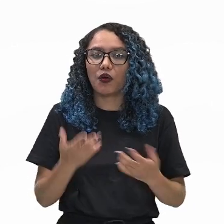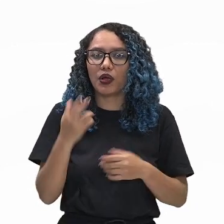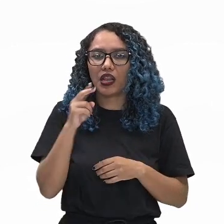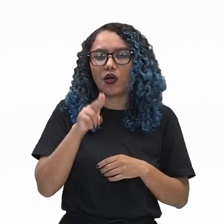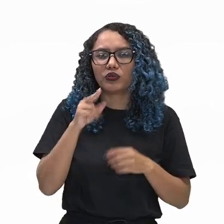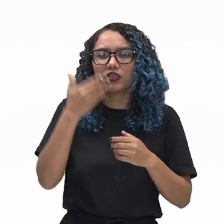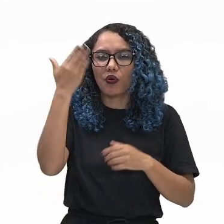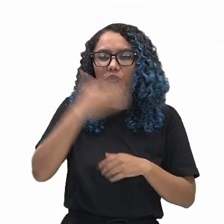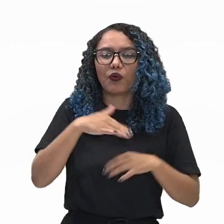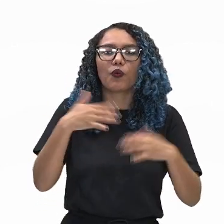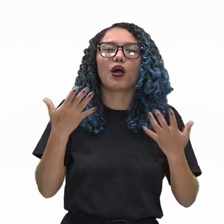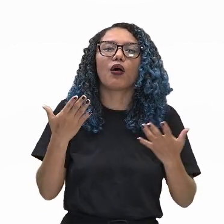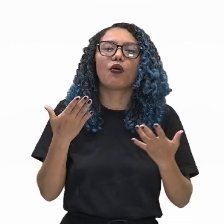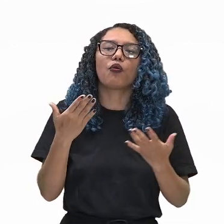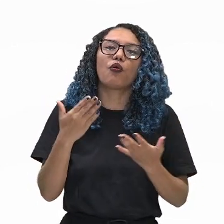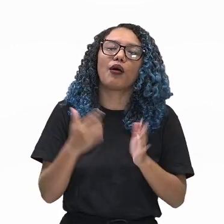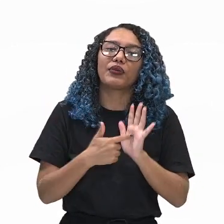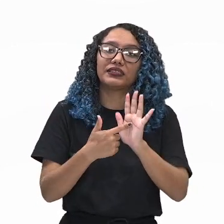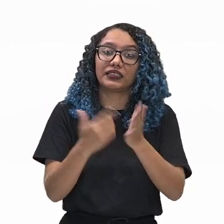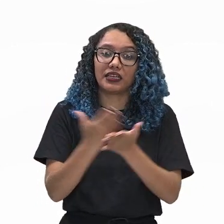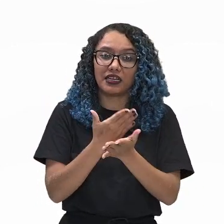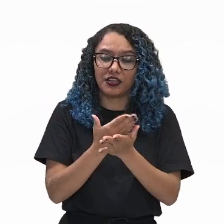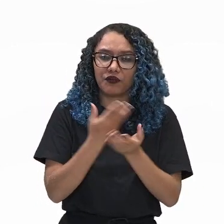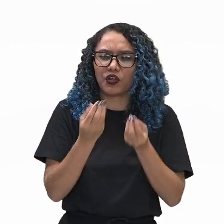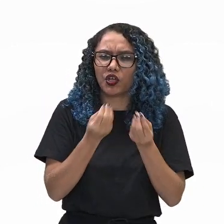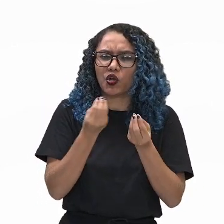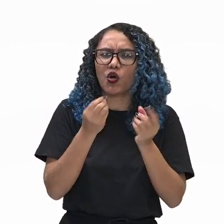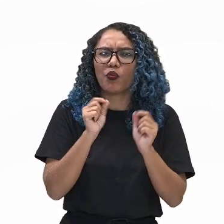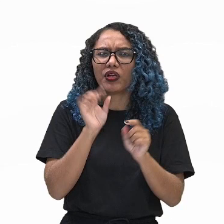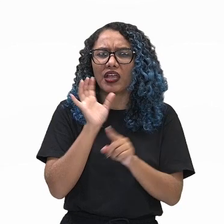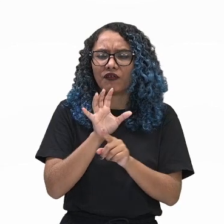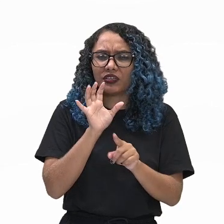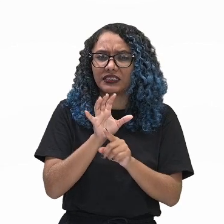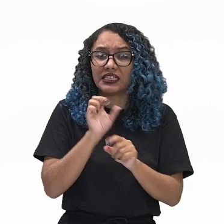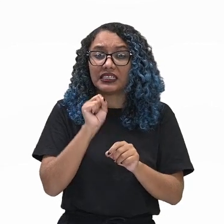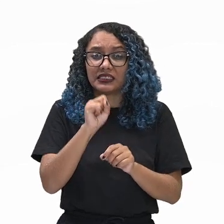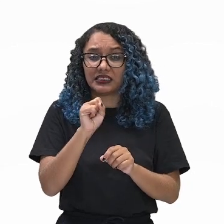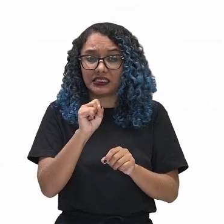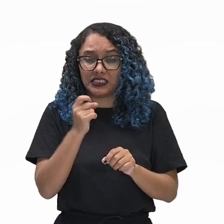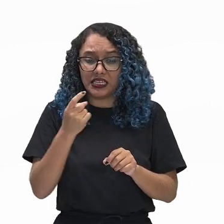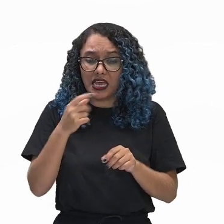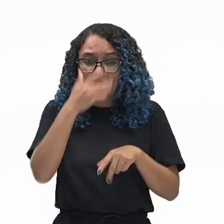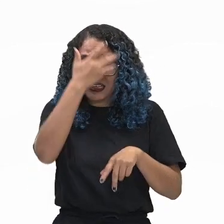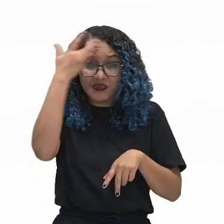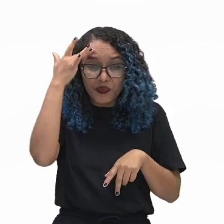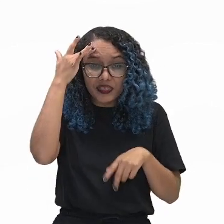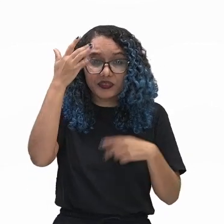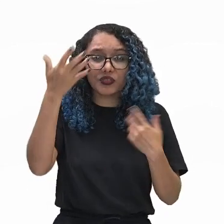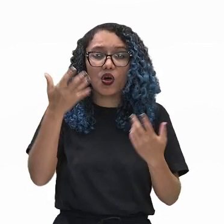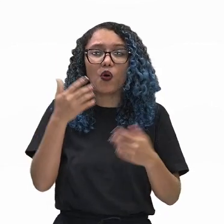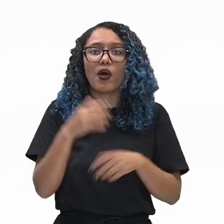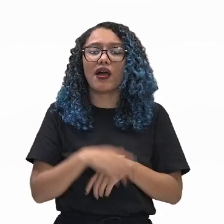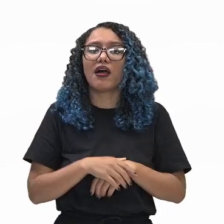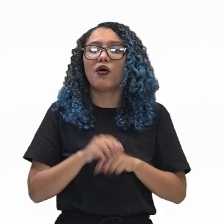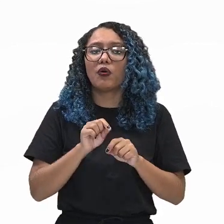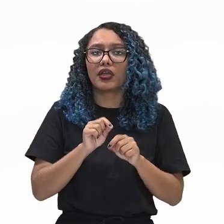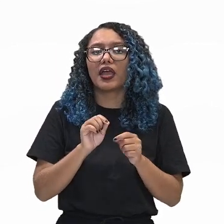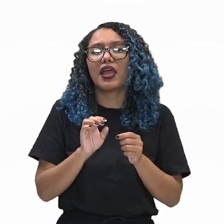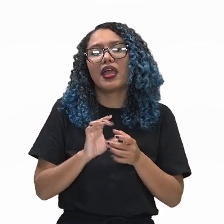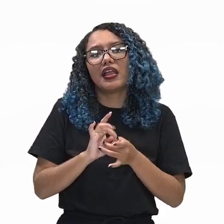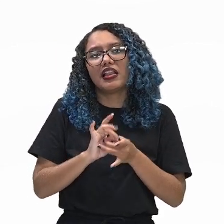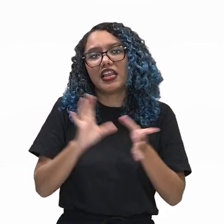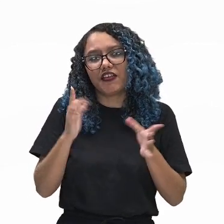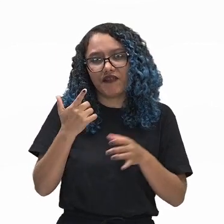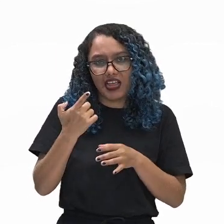e como que isso vai impactar se o homem, né, como nós somos, tiver o porte de armas. E é por isso que ela